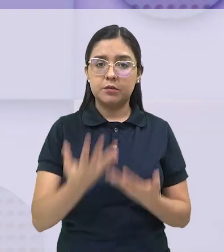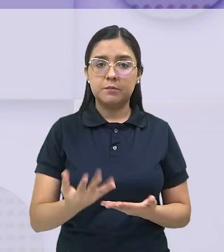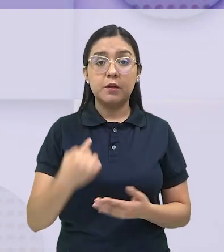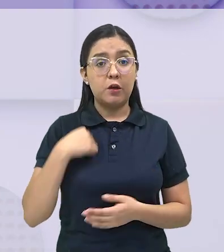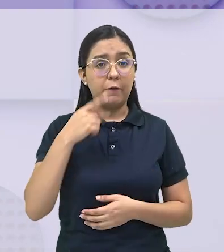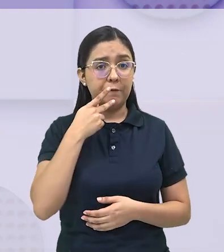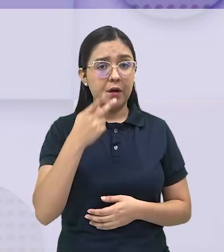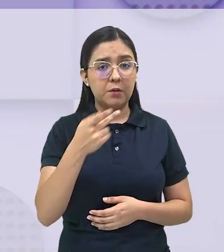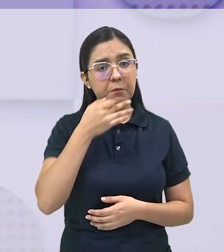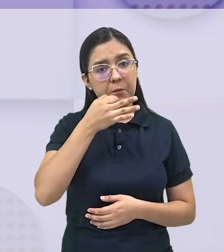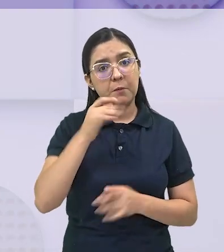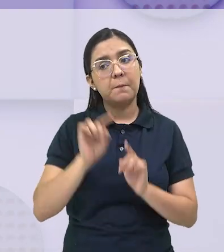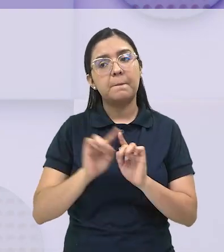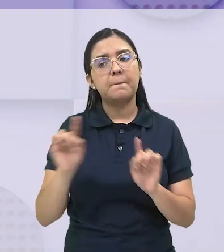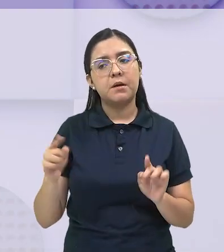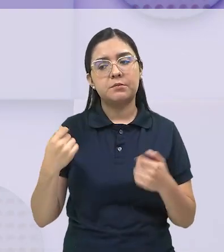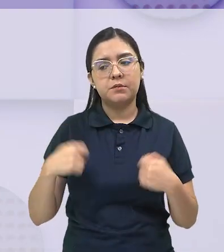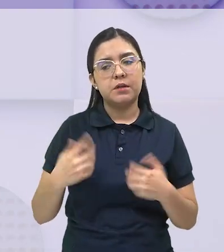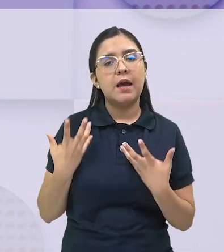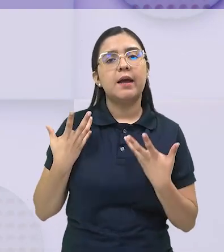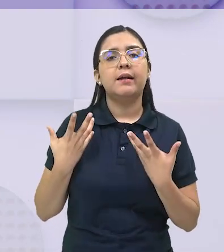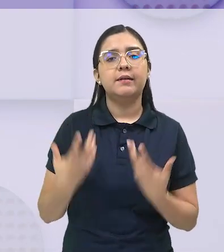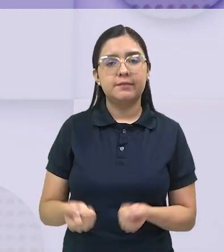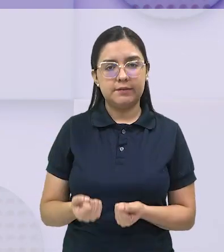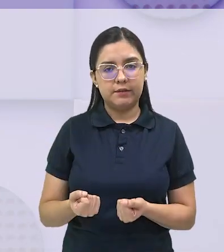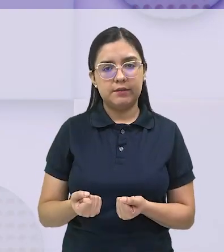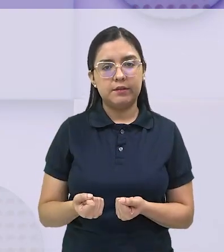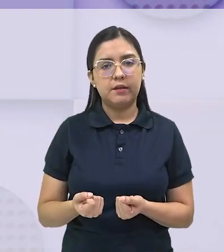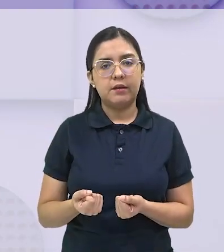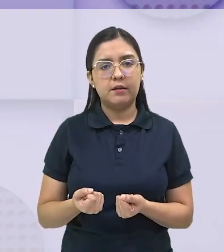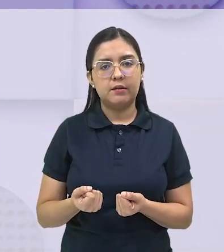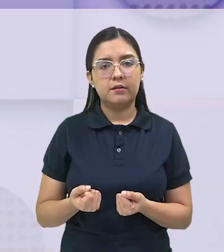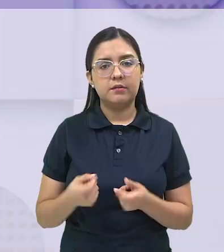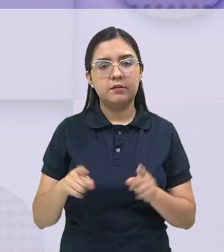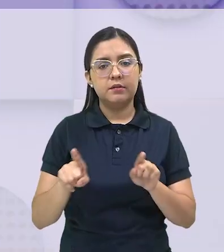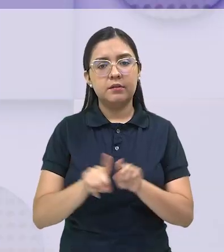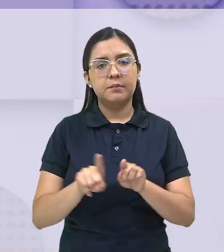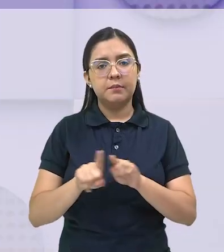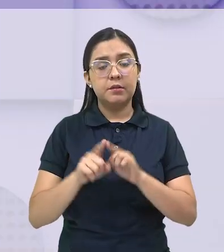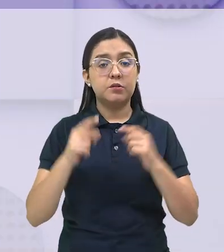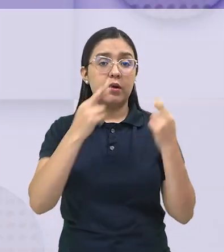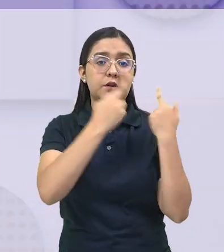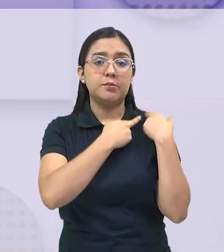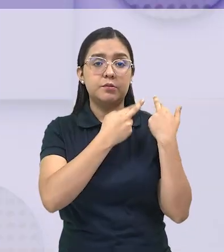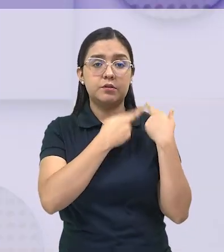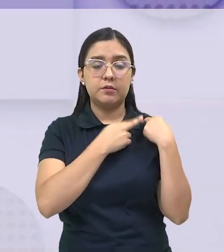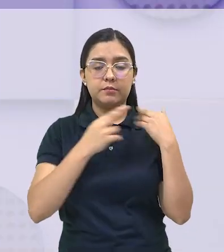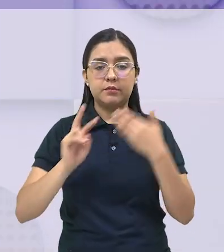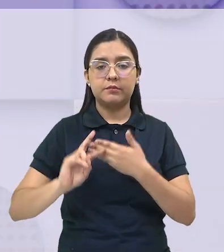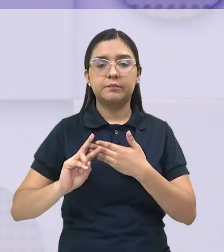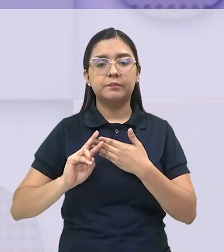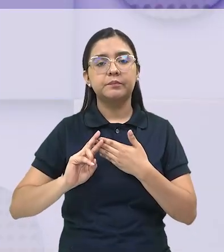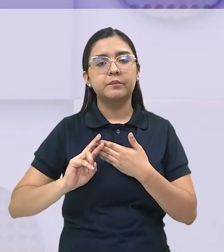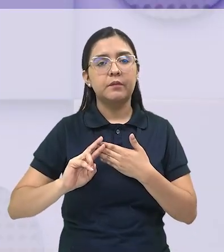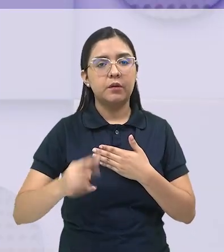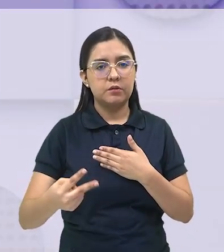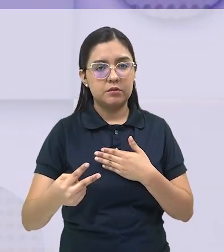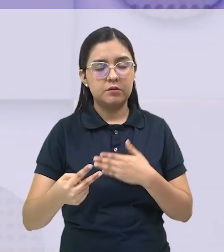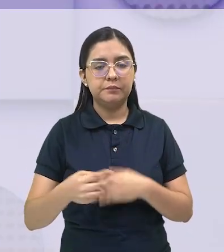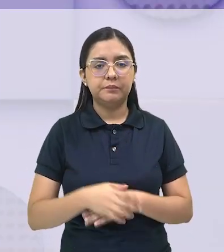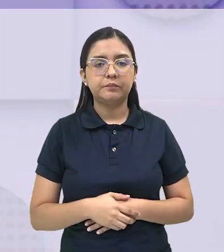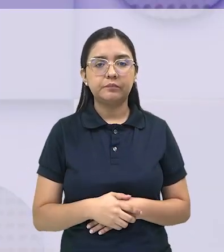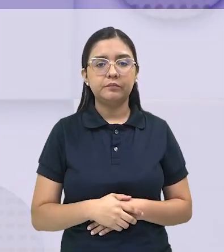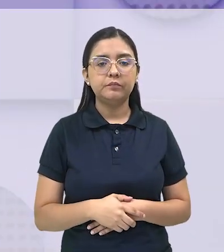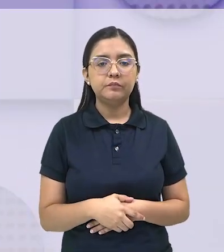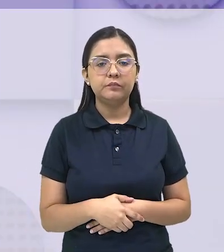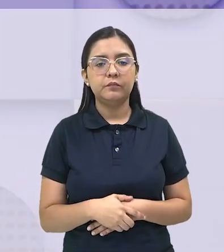Eu falo, mas eu preciso responder por aquilo. Eu sou responsável por aquilo que eu expresso no